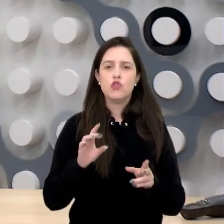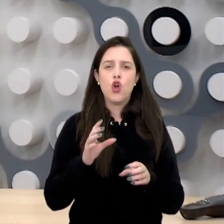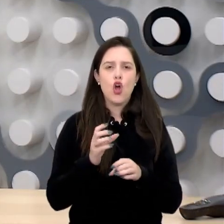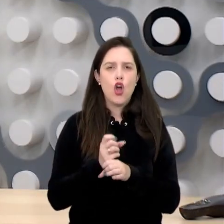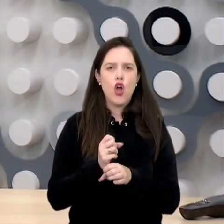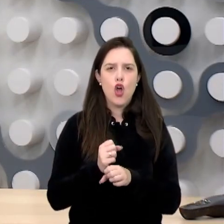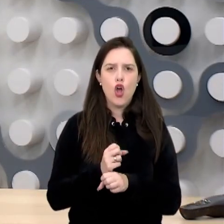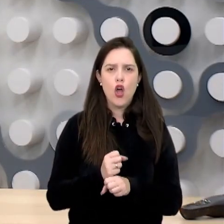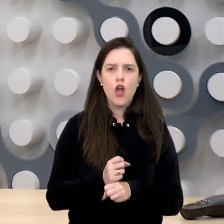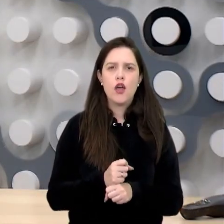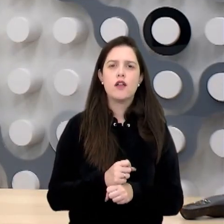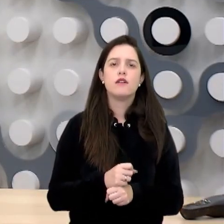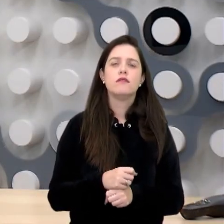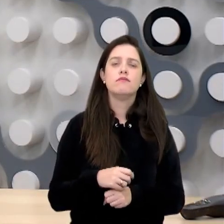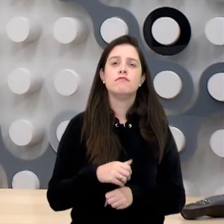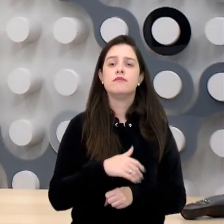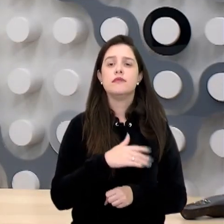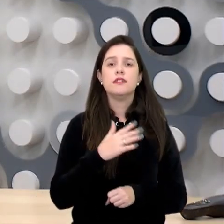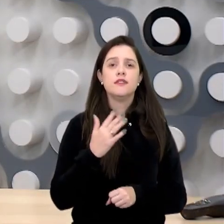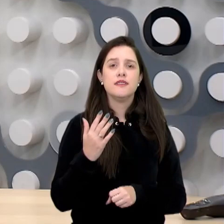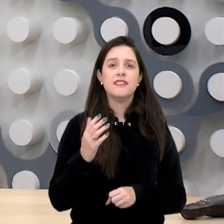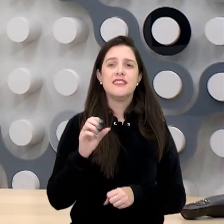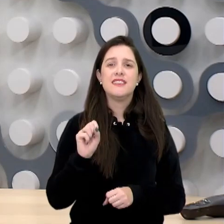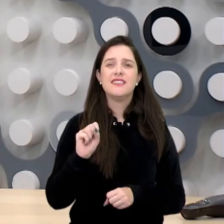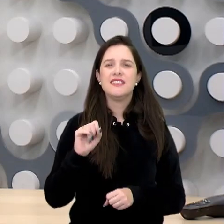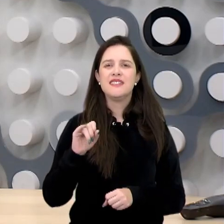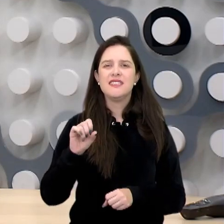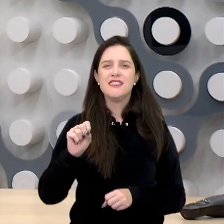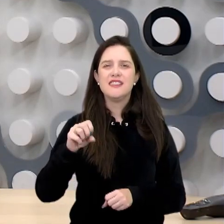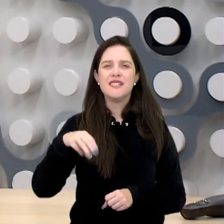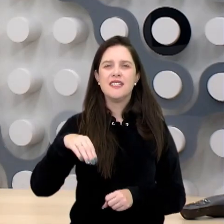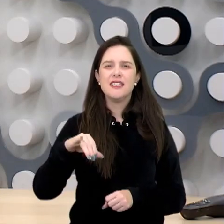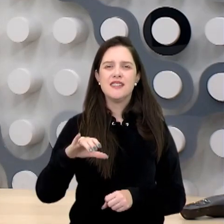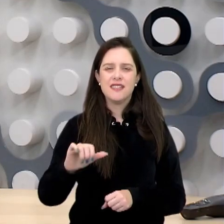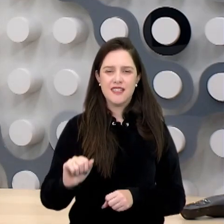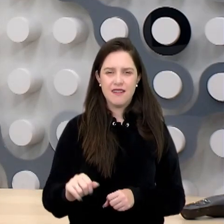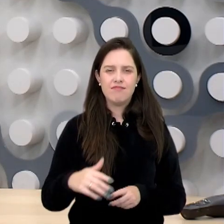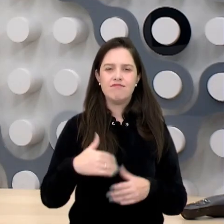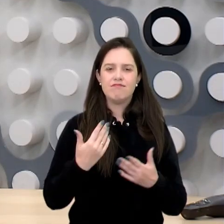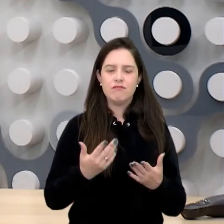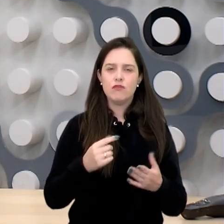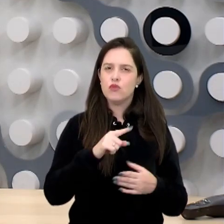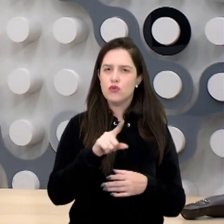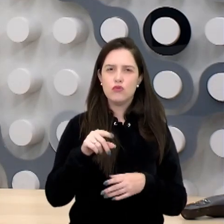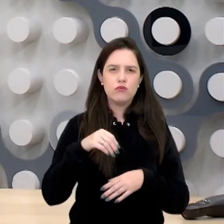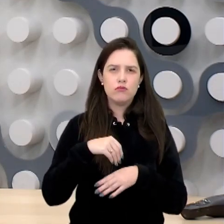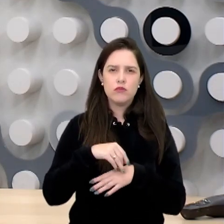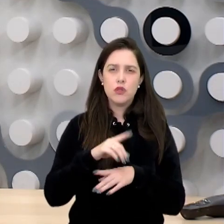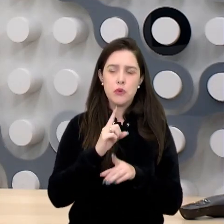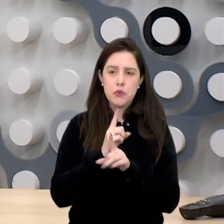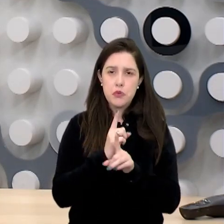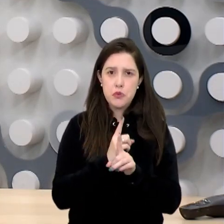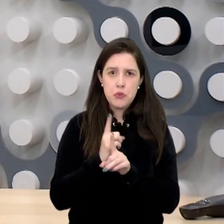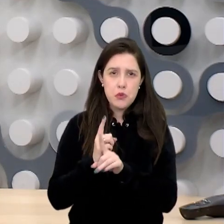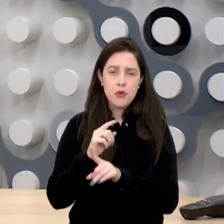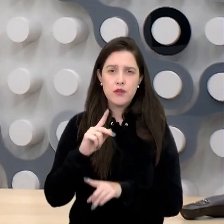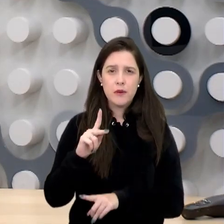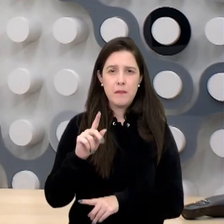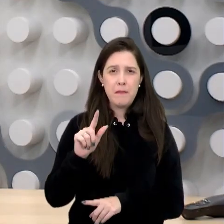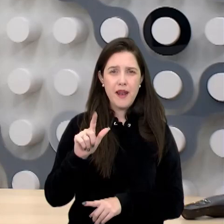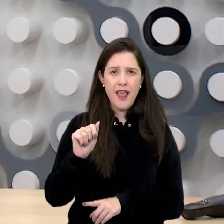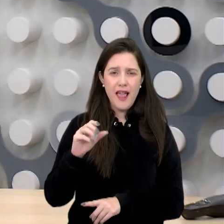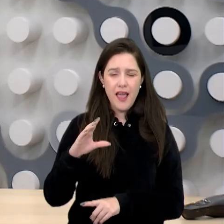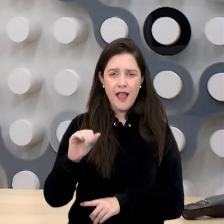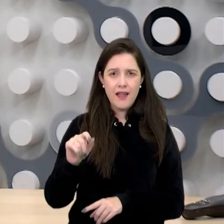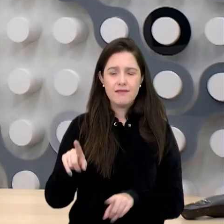aí pelas ondas sísmicas que vêm do hipocentro, né, quando há um encontro de placas tectônicas, principalmente,